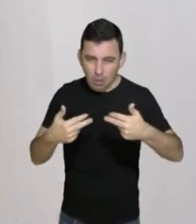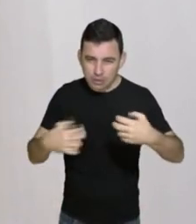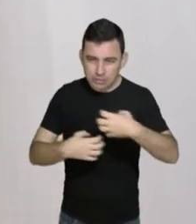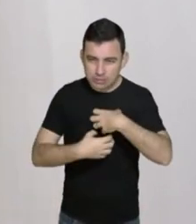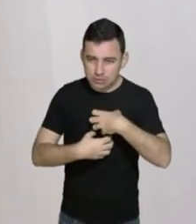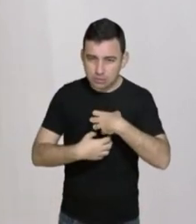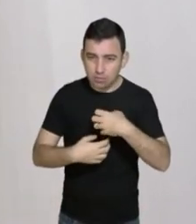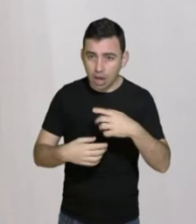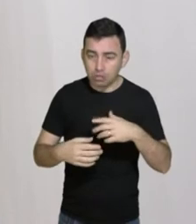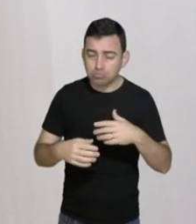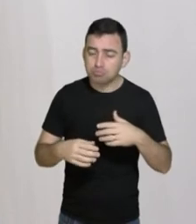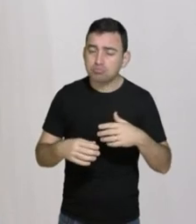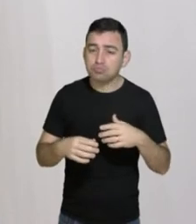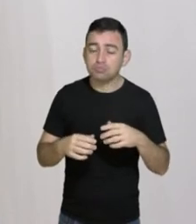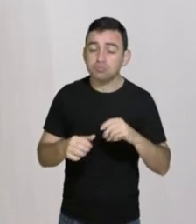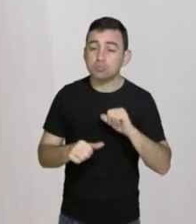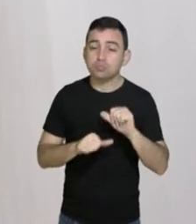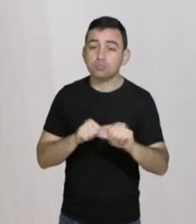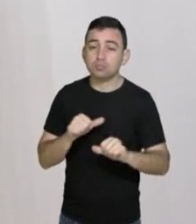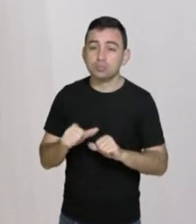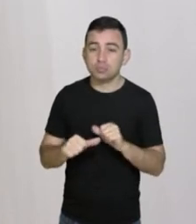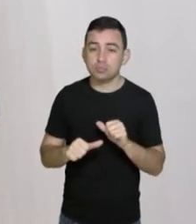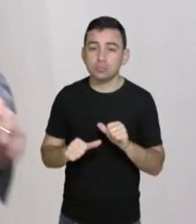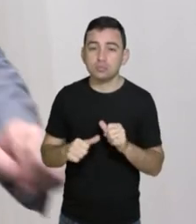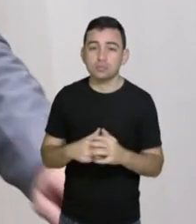sair de algumas